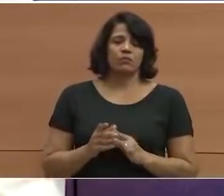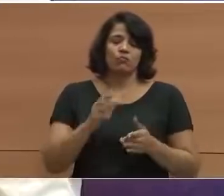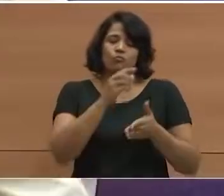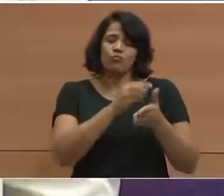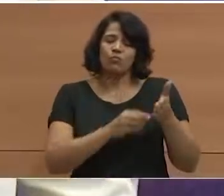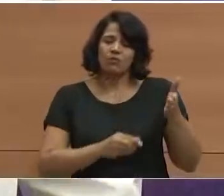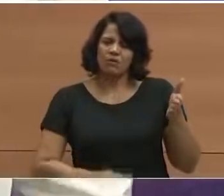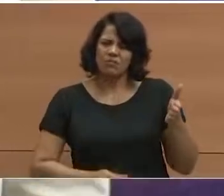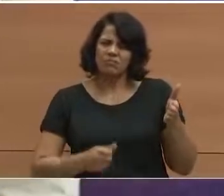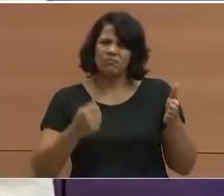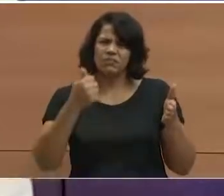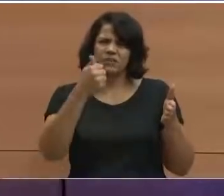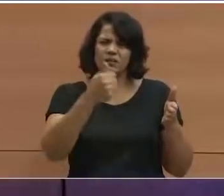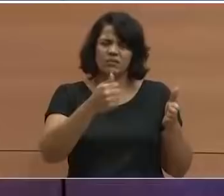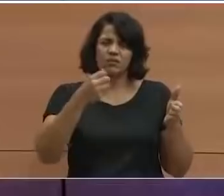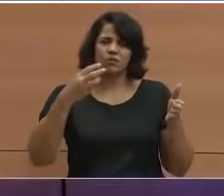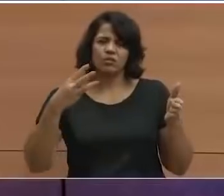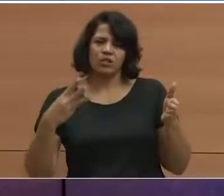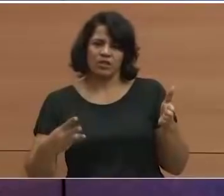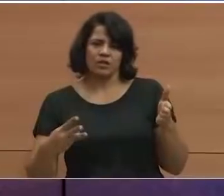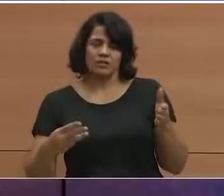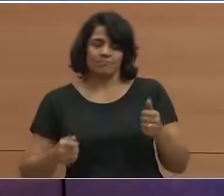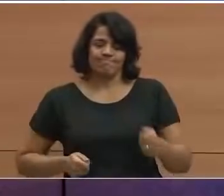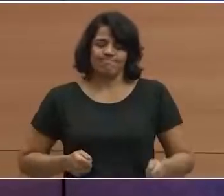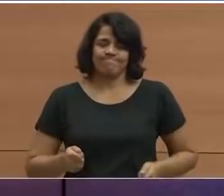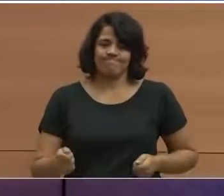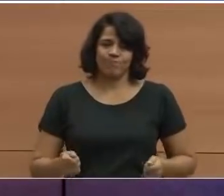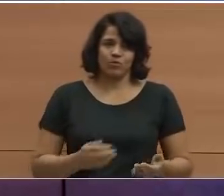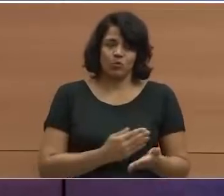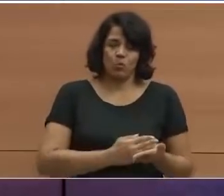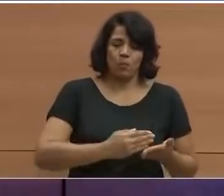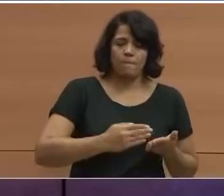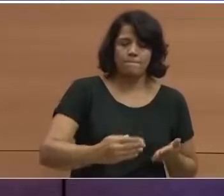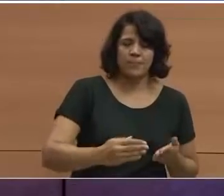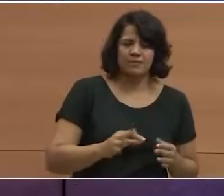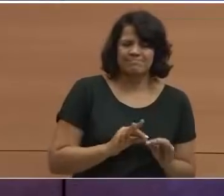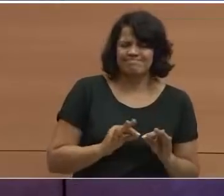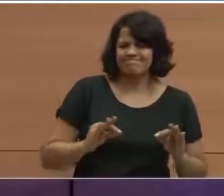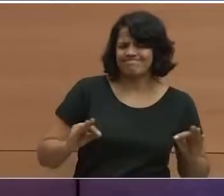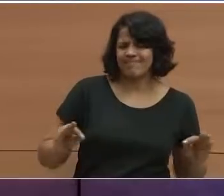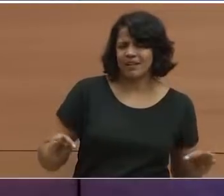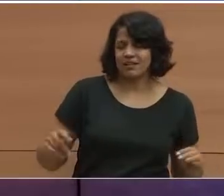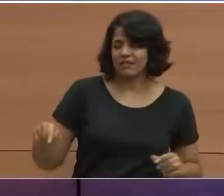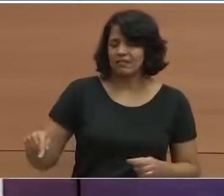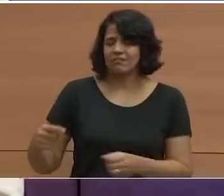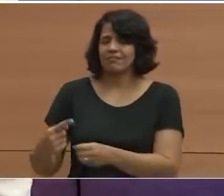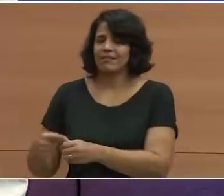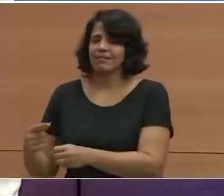porque Deus precisa fazer esse evangelho chegar até os confins da terra.